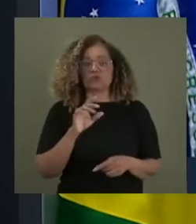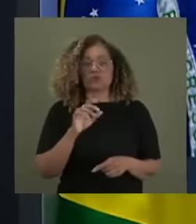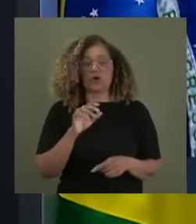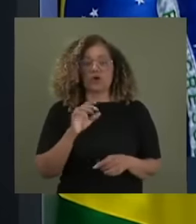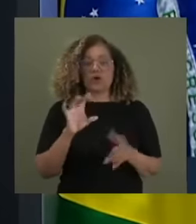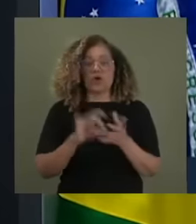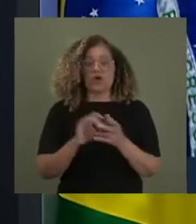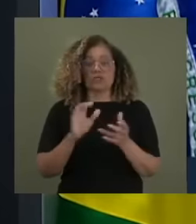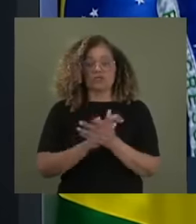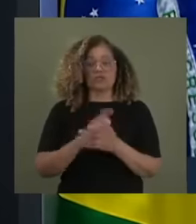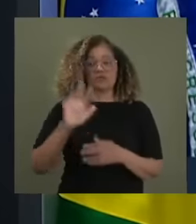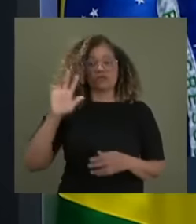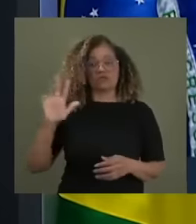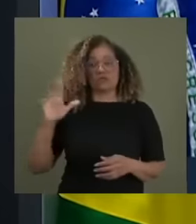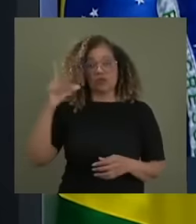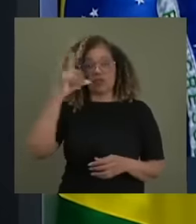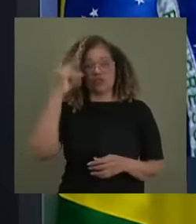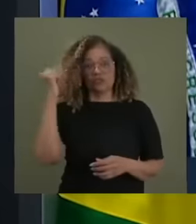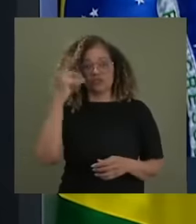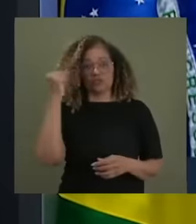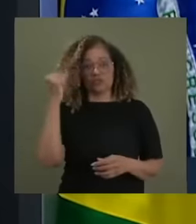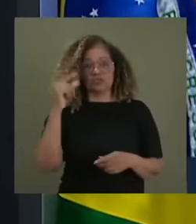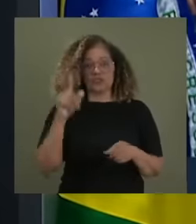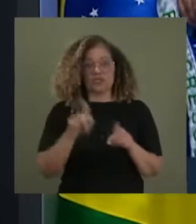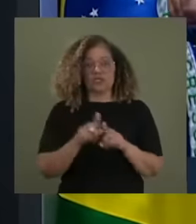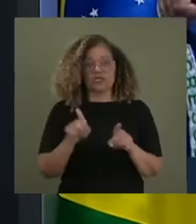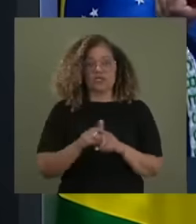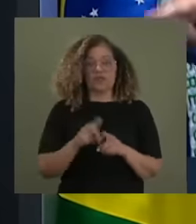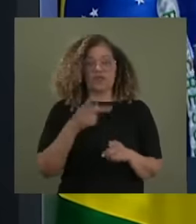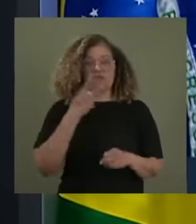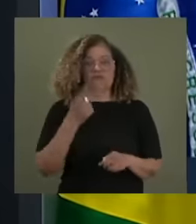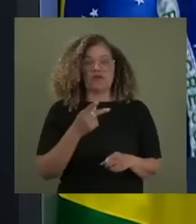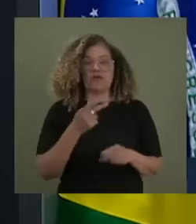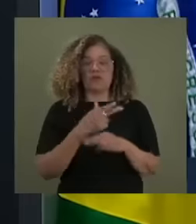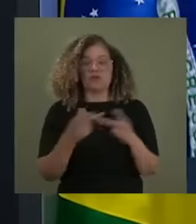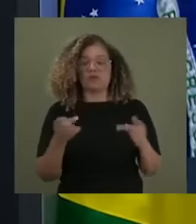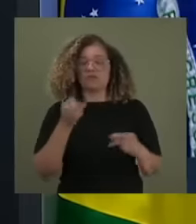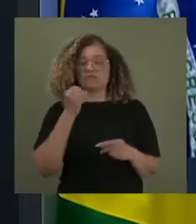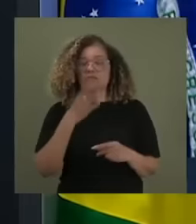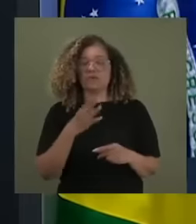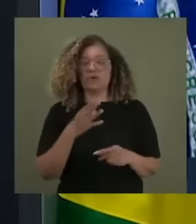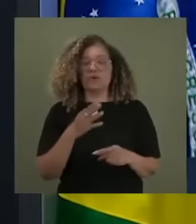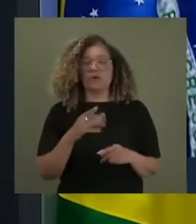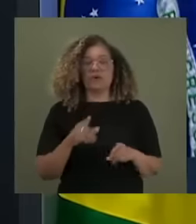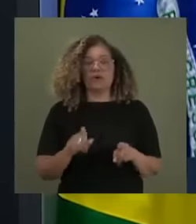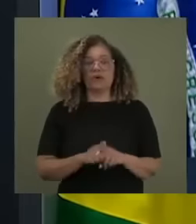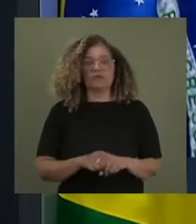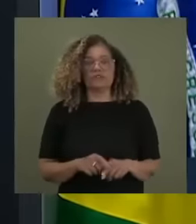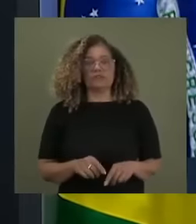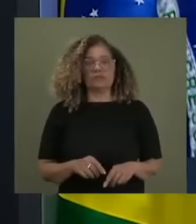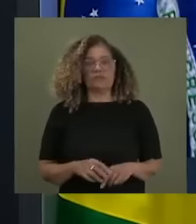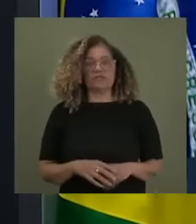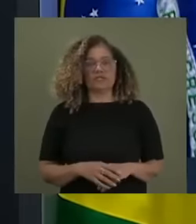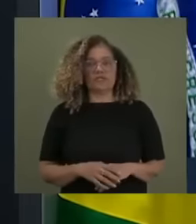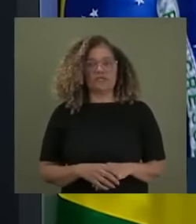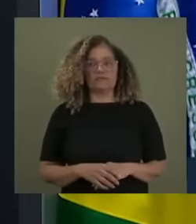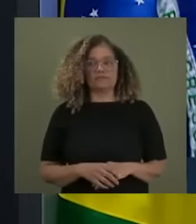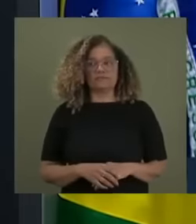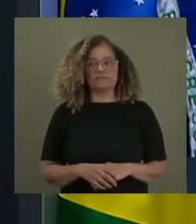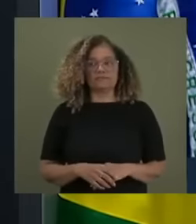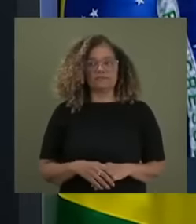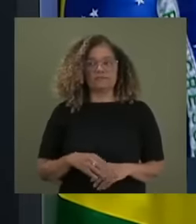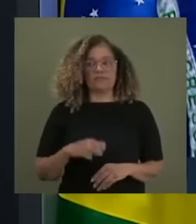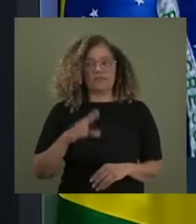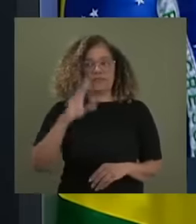esposa de Lula e elogiado a senora Michele esposa de bolsonaro segundo o TSE isso teria